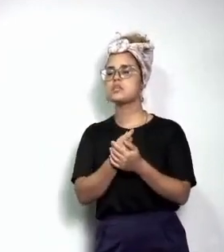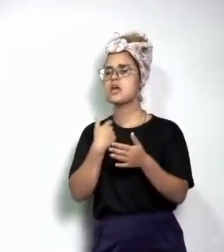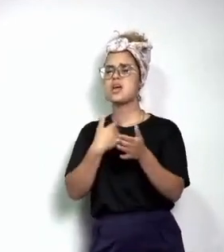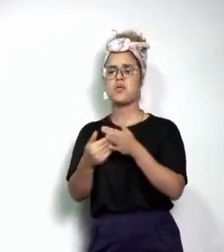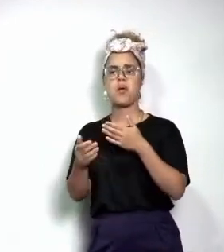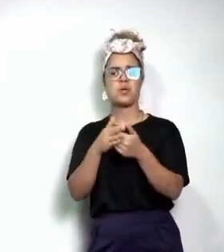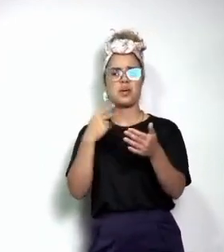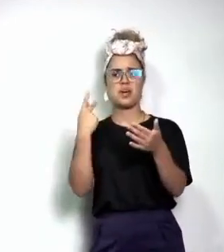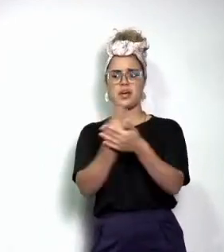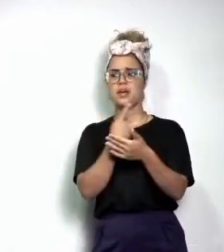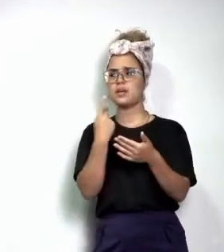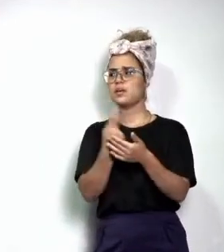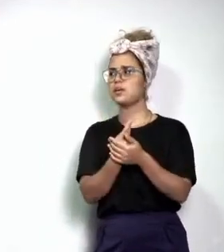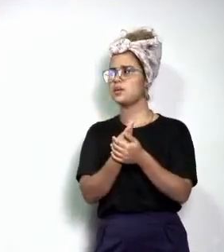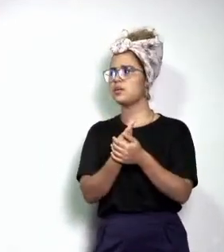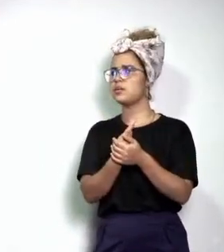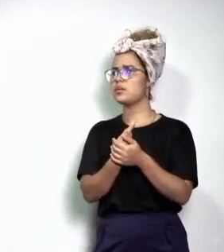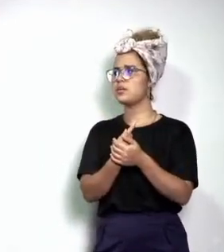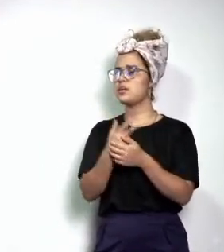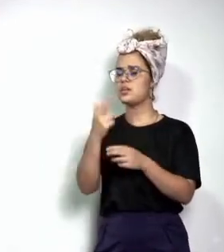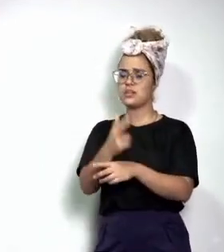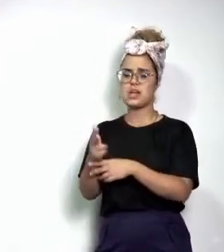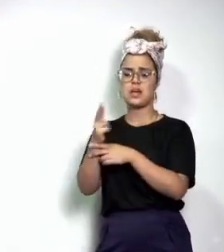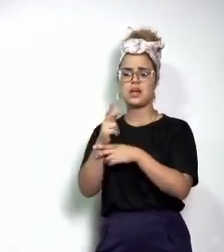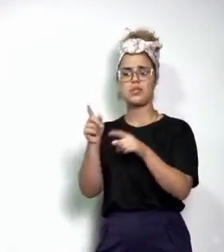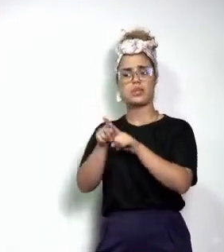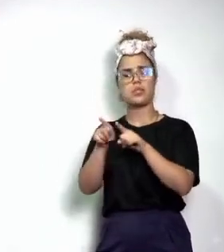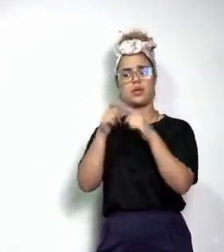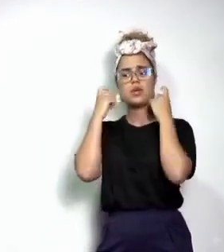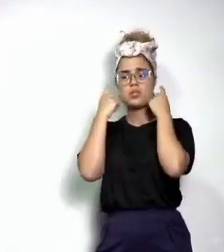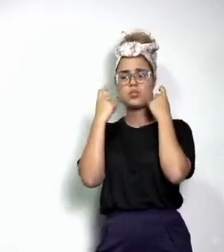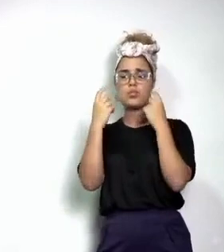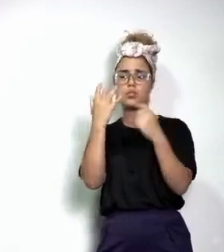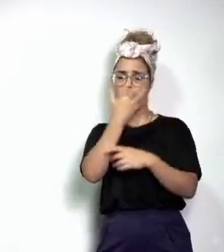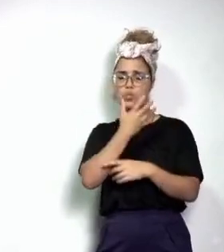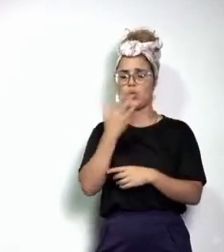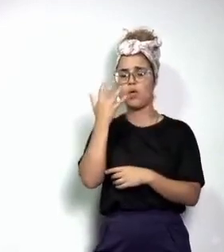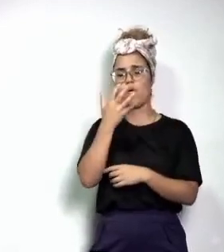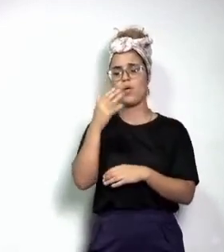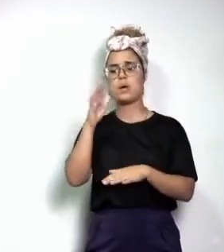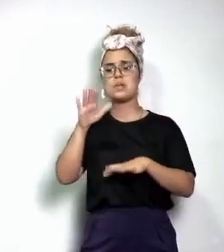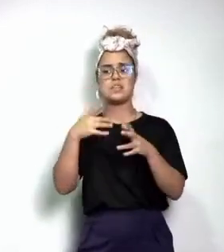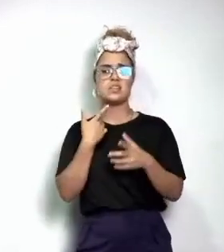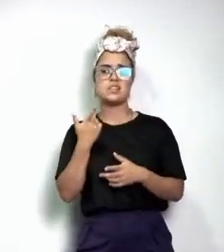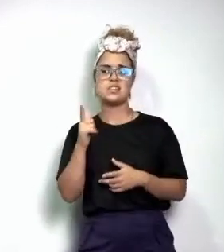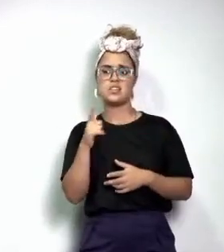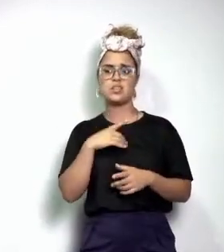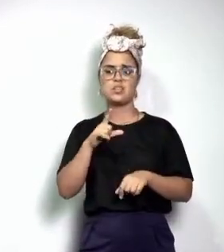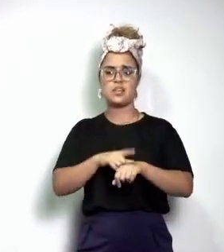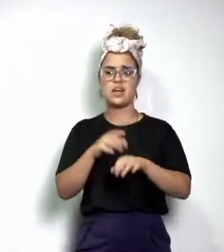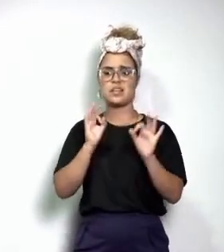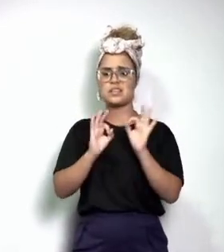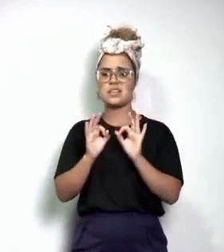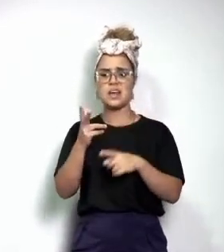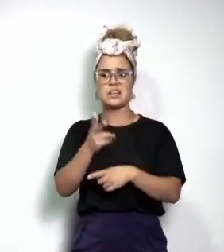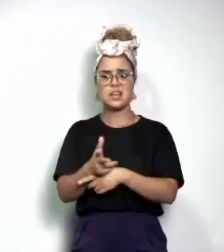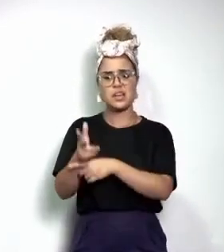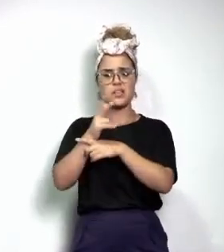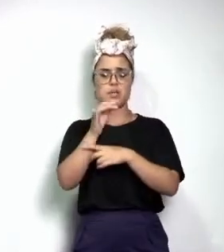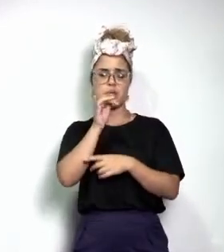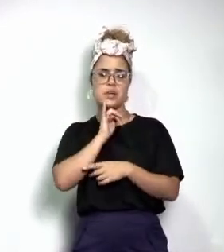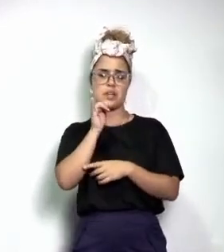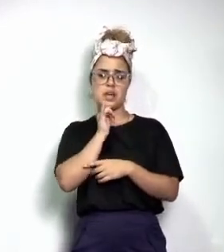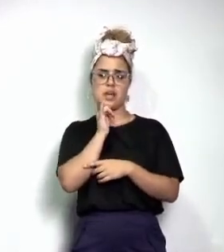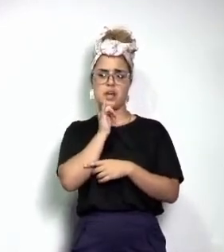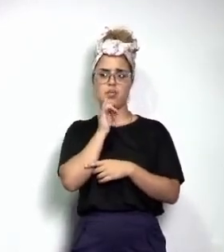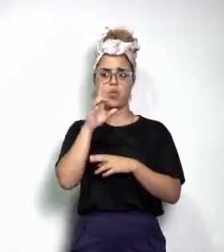qualquer erro, tanto na câmera quanto no áudio, de, sei lá, não tinha dado rec na câmera, por exemplo,